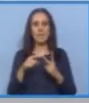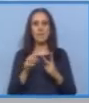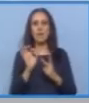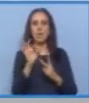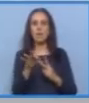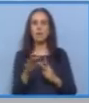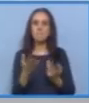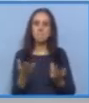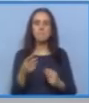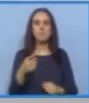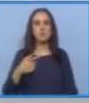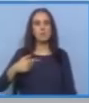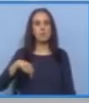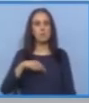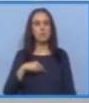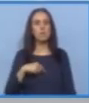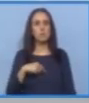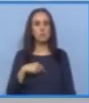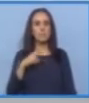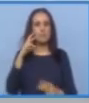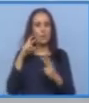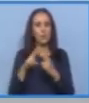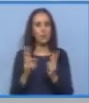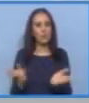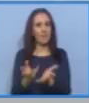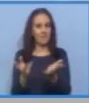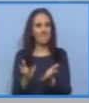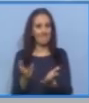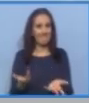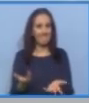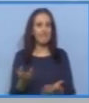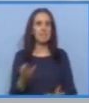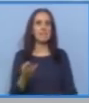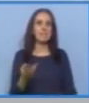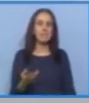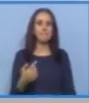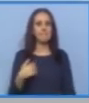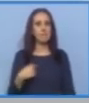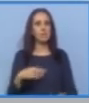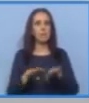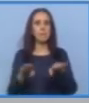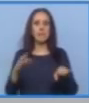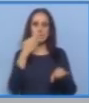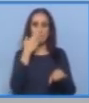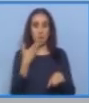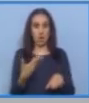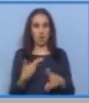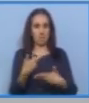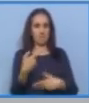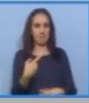nota seria também de sermos promotores de encontro, não é? Ajudarmos a pôr-nos à mesa, como estamos aqui a